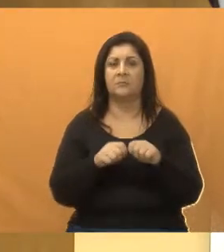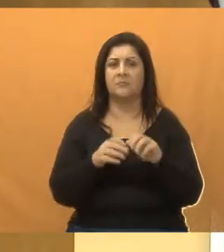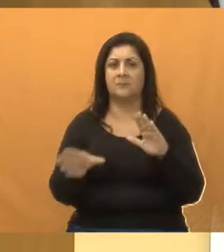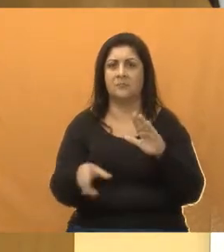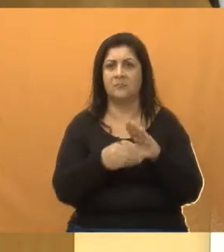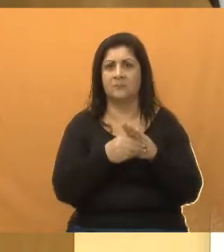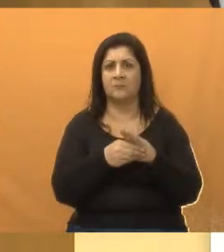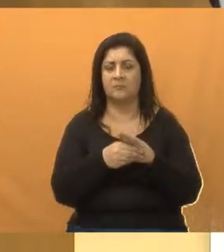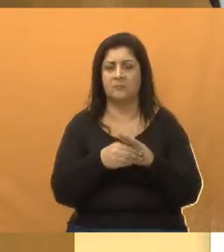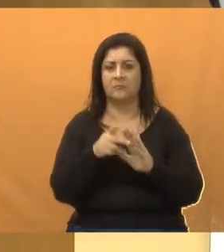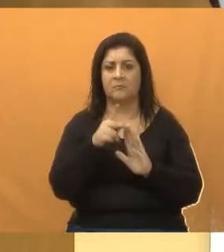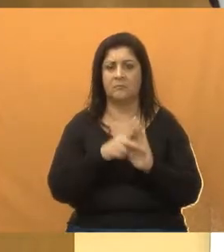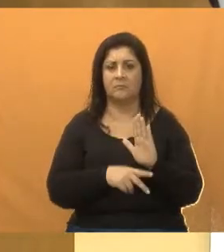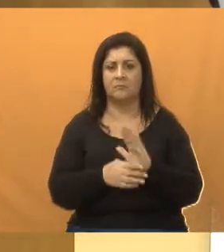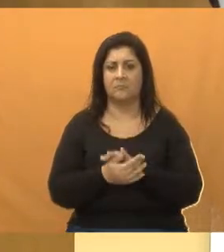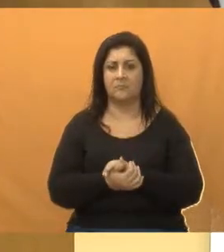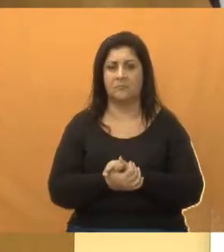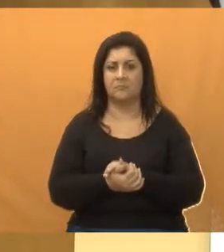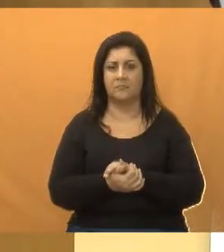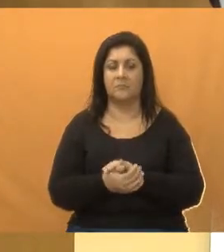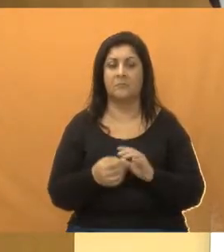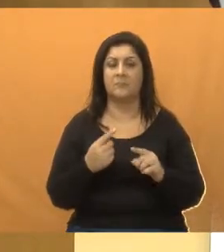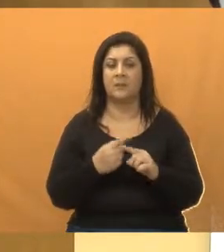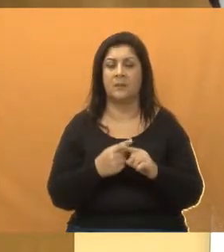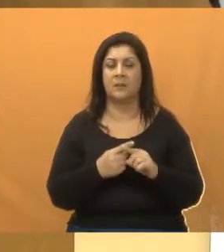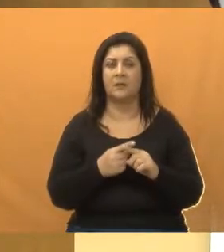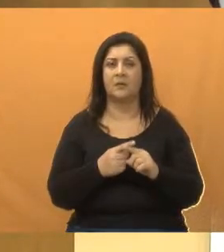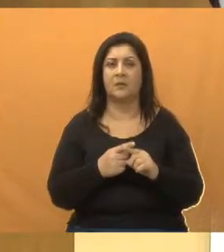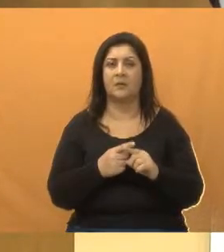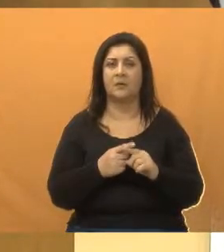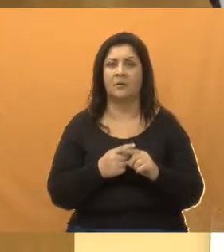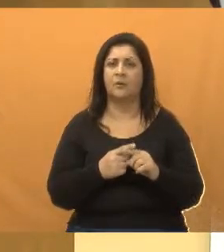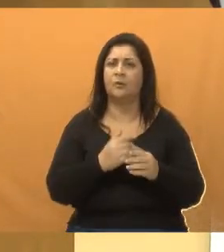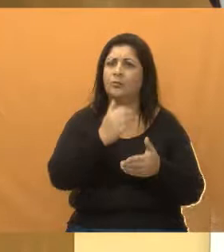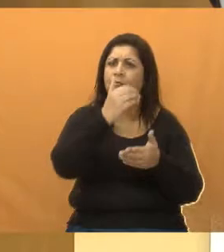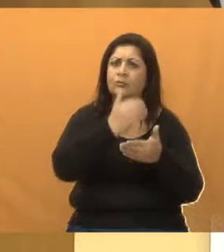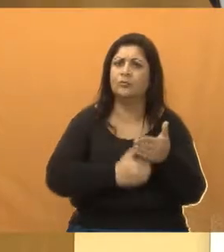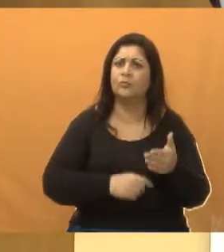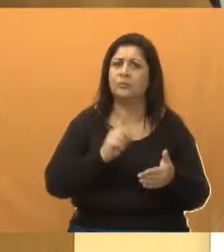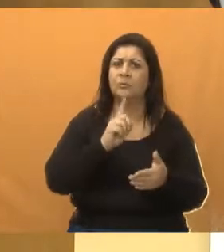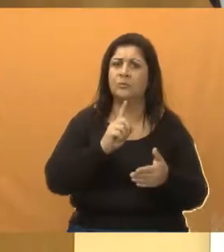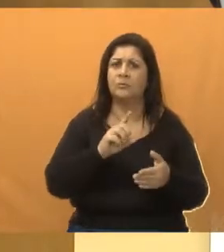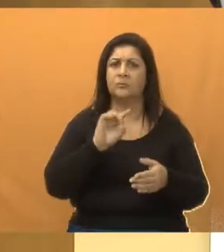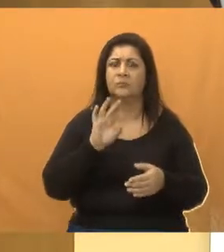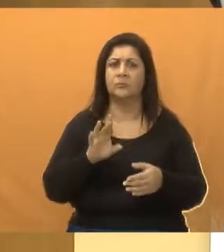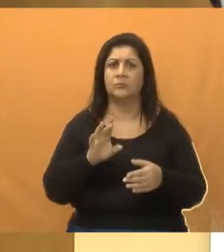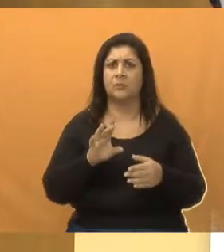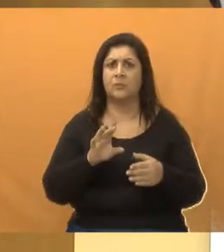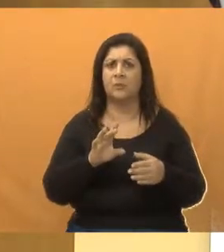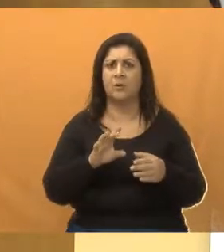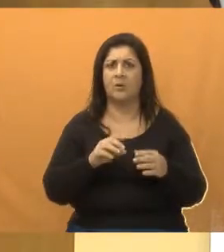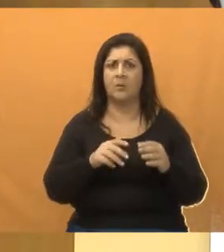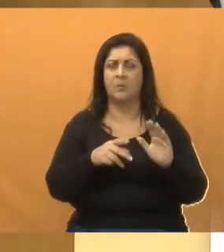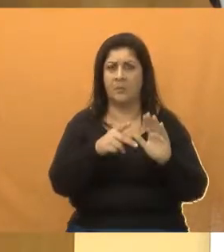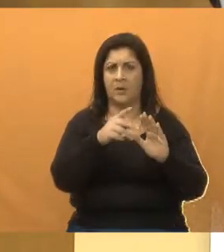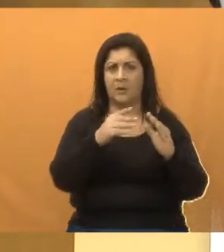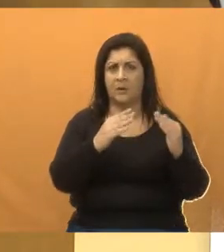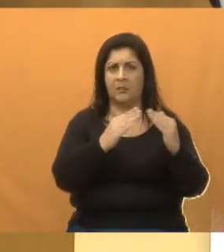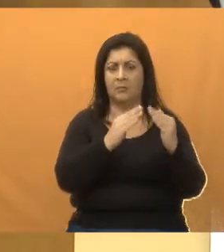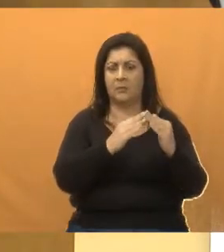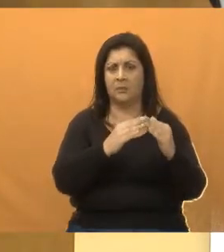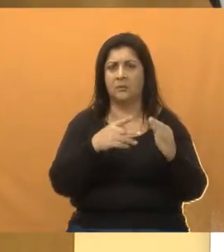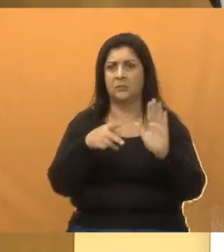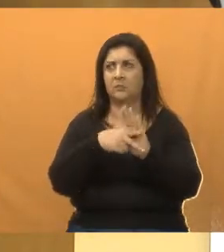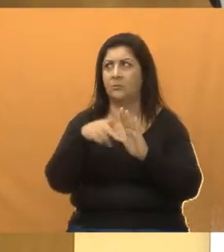projeto, certo? Que as isenções não fiquem só nos prédios públicos, também que dê isenção às